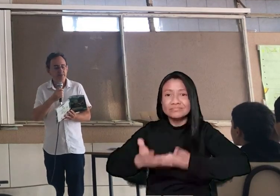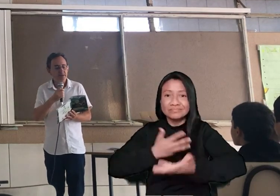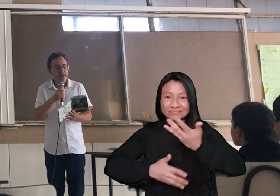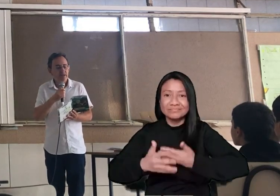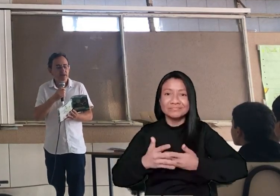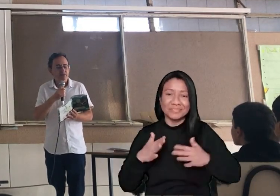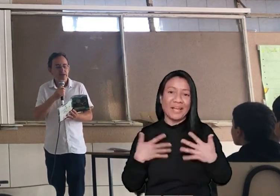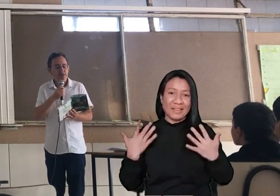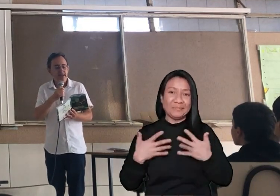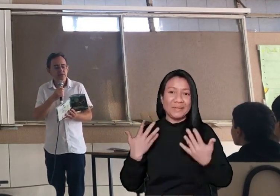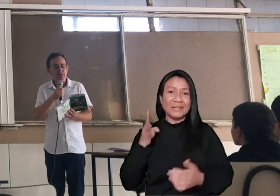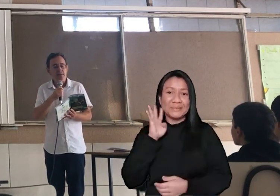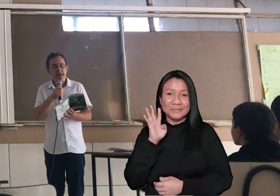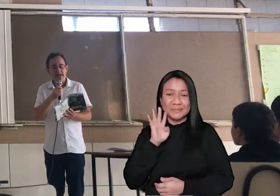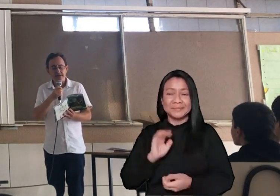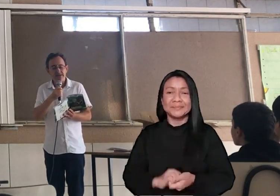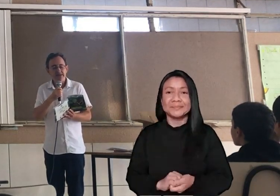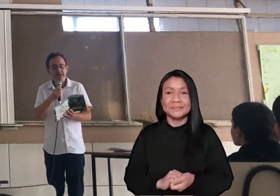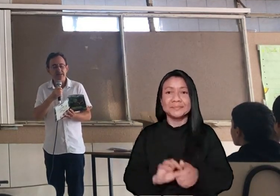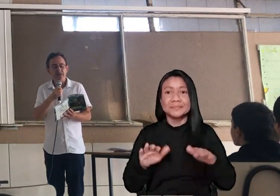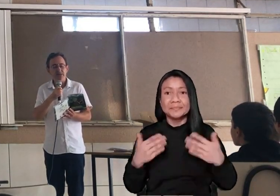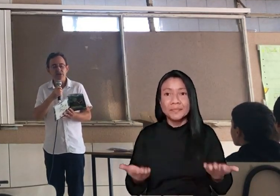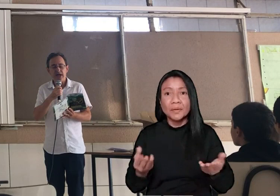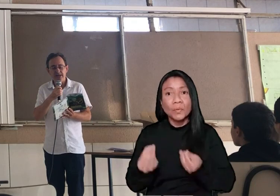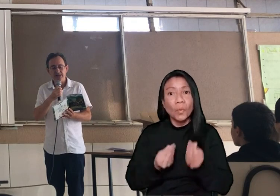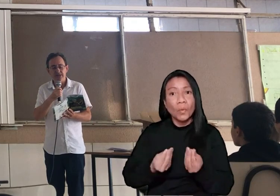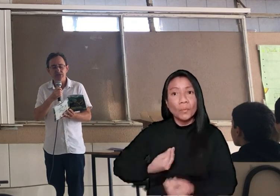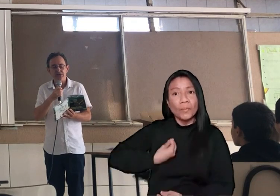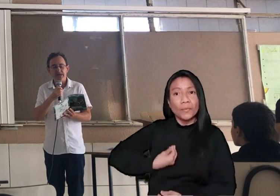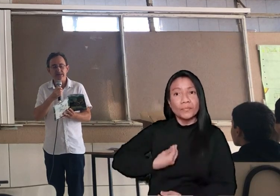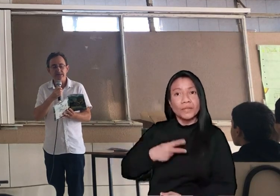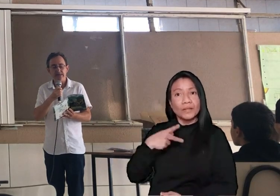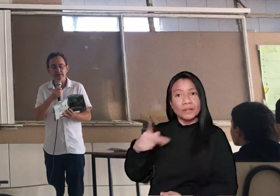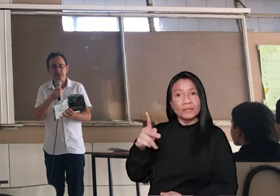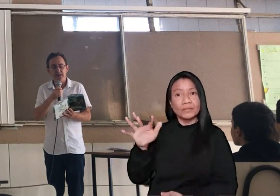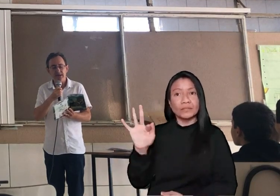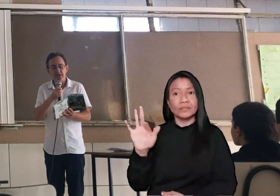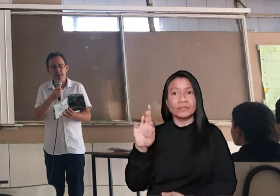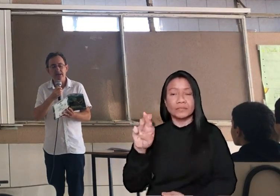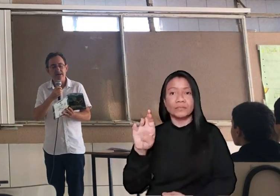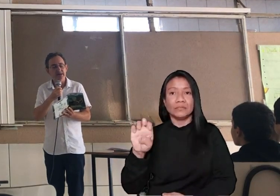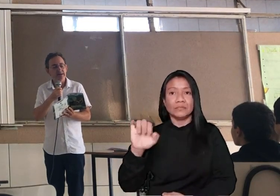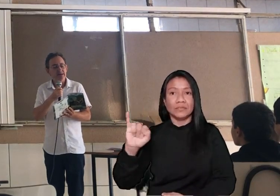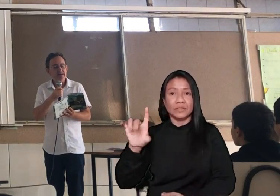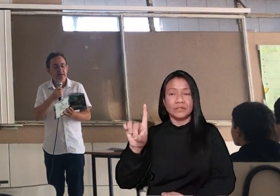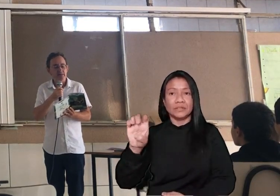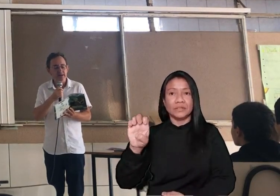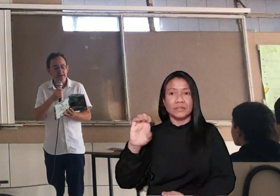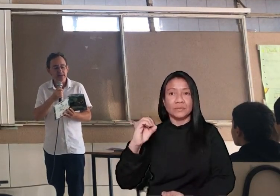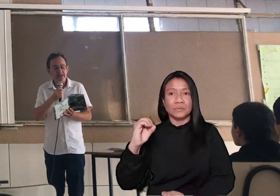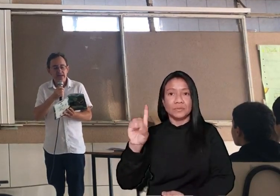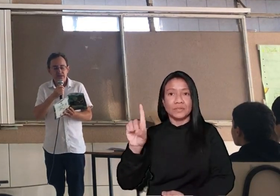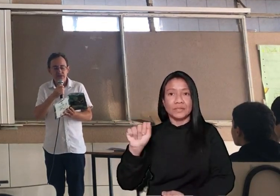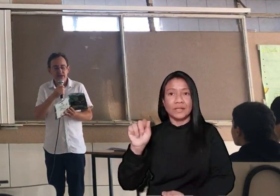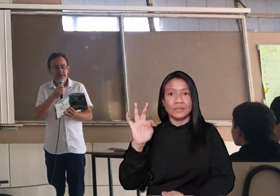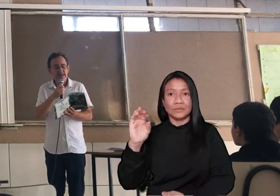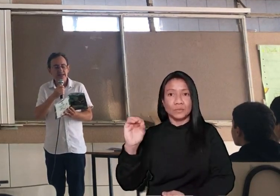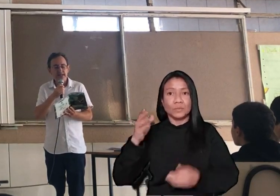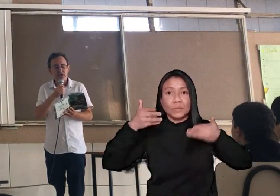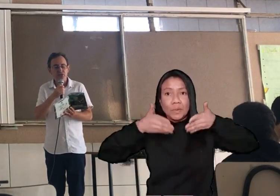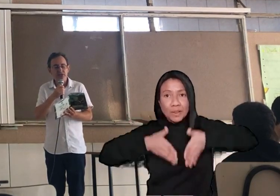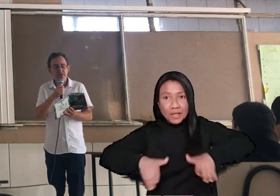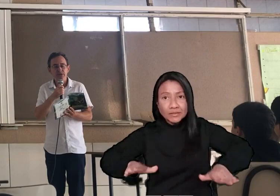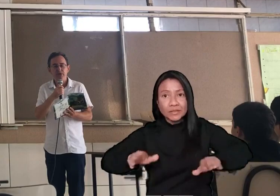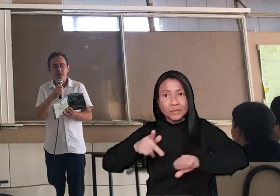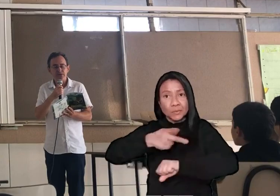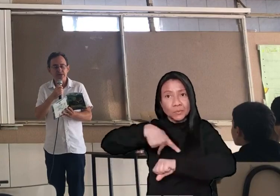Deodato. Frei Deodato Bernhard nasceu em Scheid, diocese de Speyer, na Alemanha, dia 15